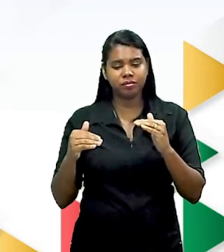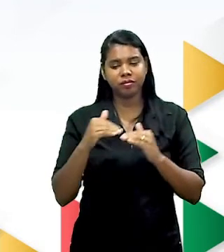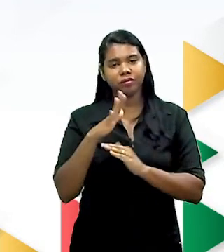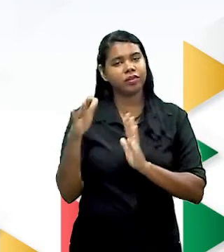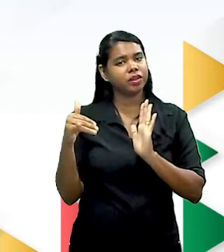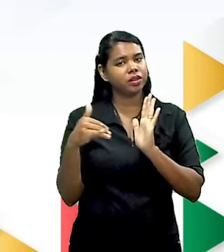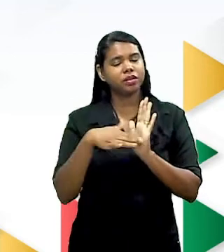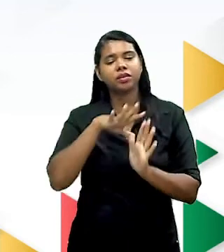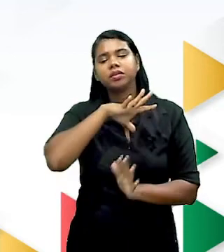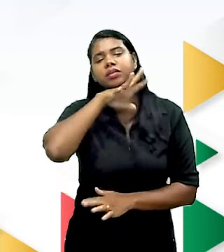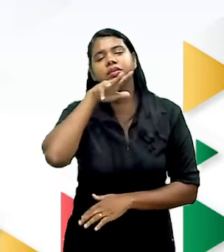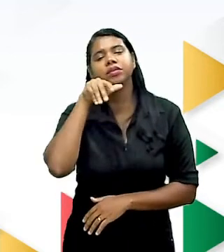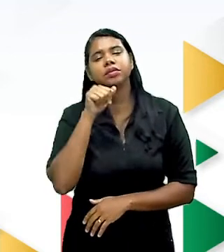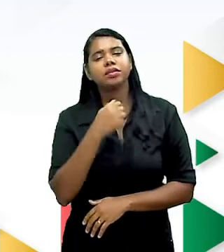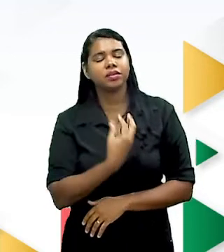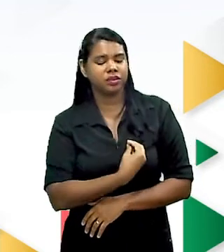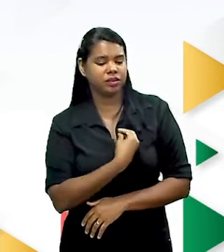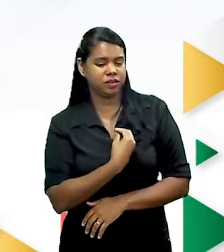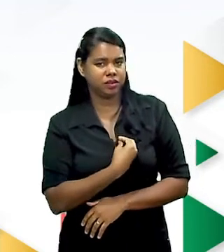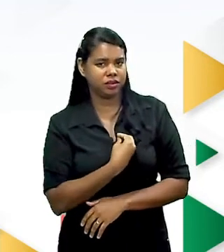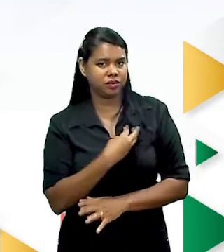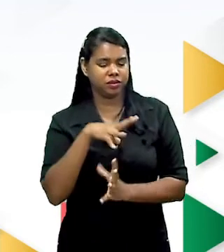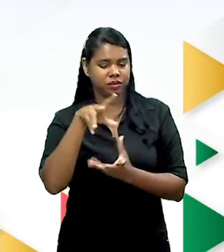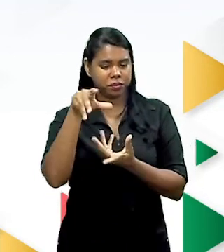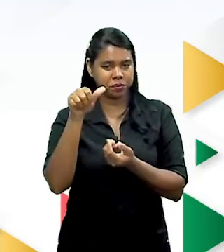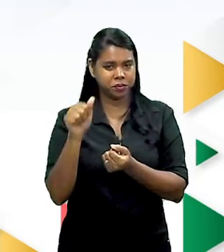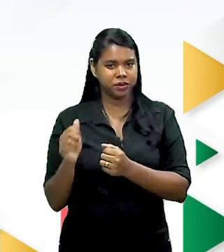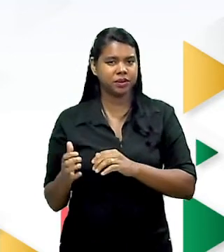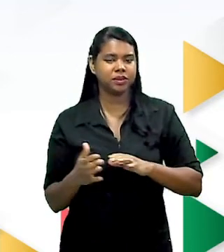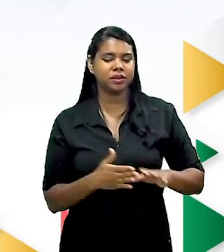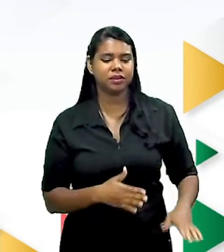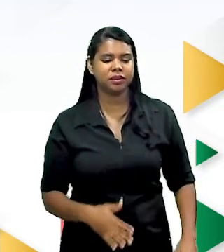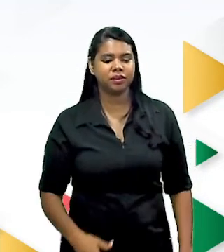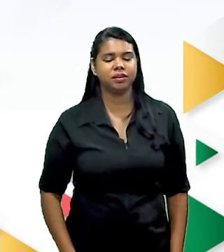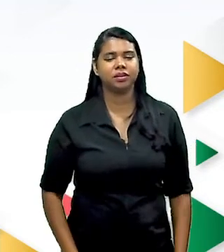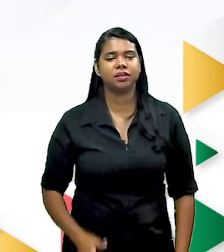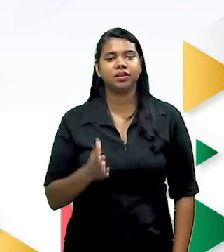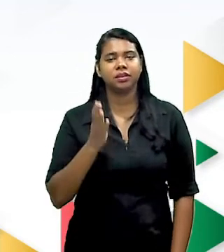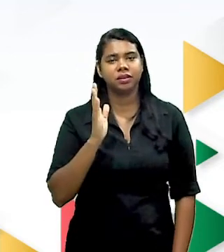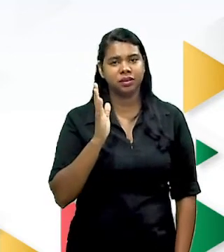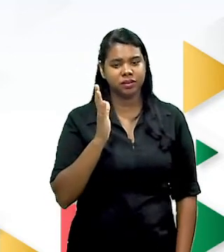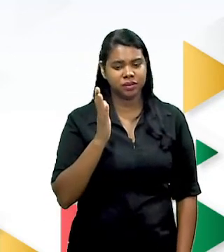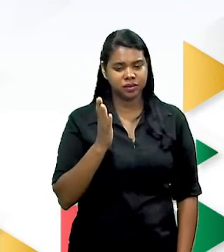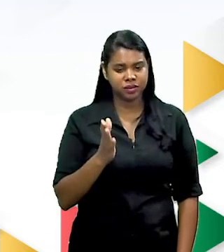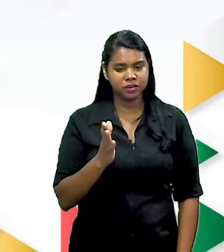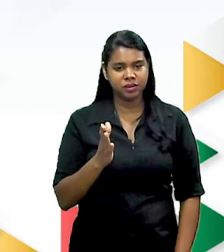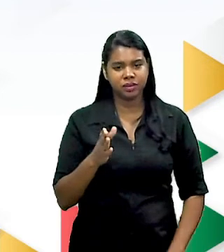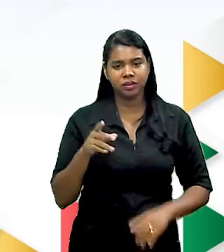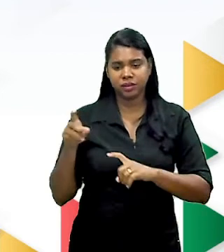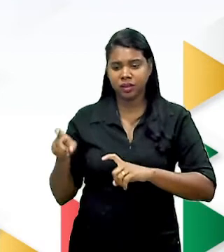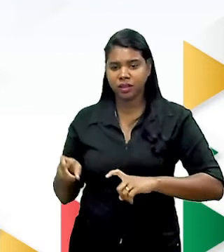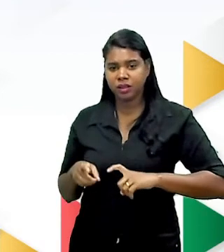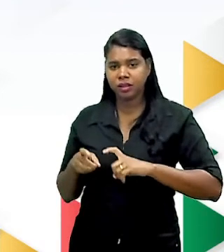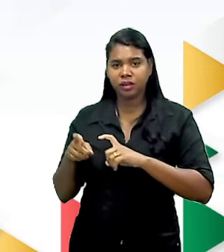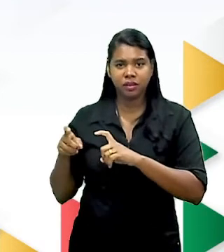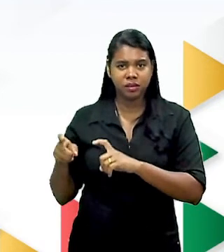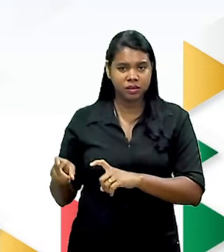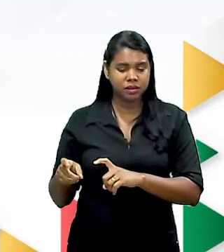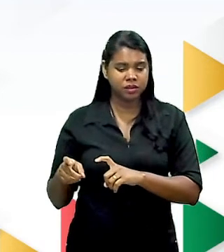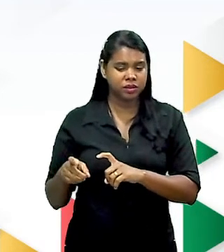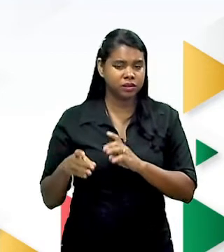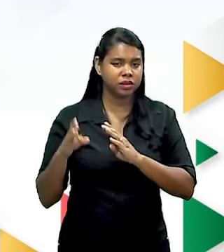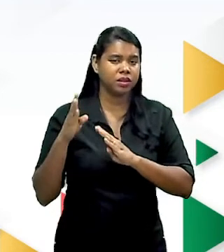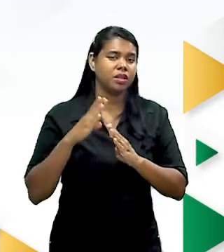as espécies vivas do planeta. Já o Cerrado é considerado a savana com maior